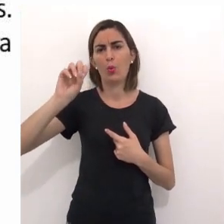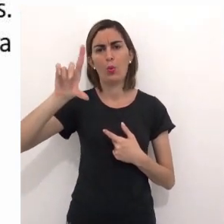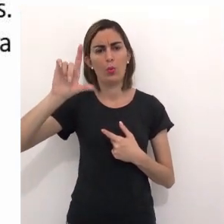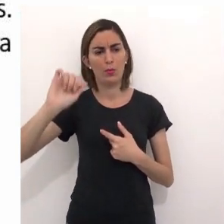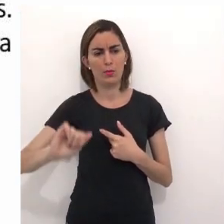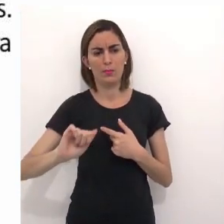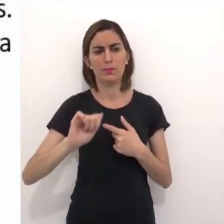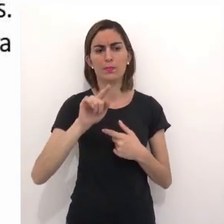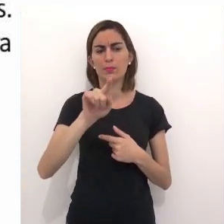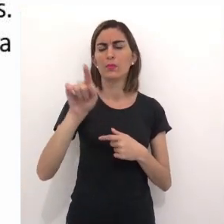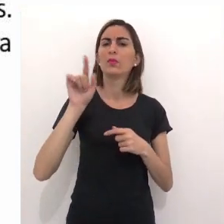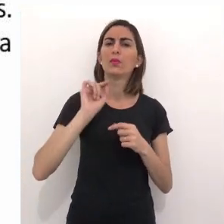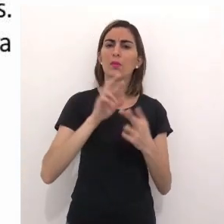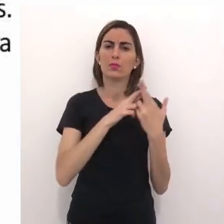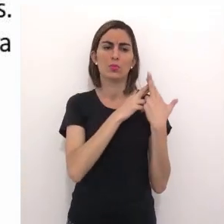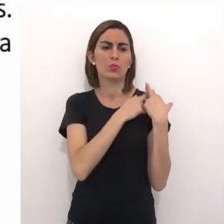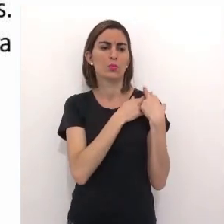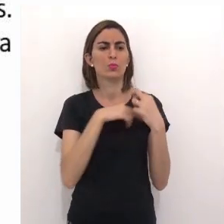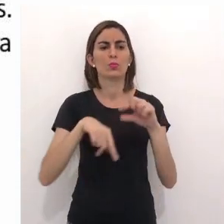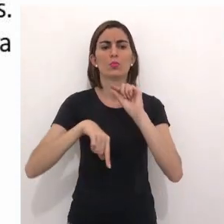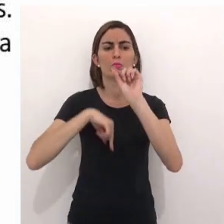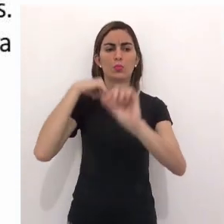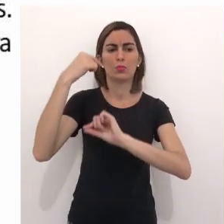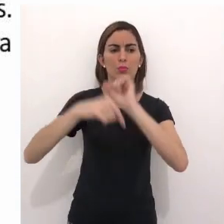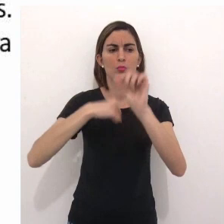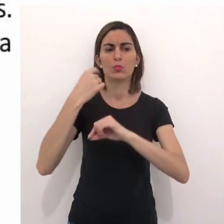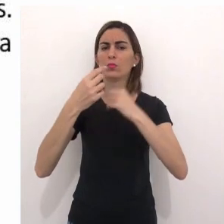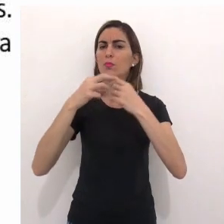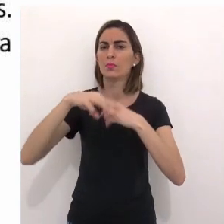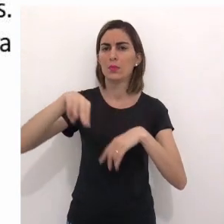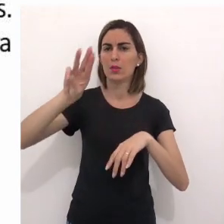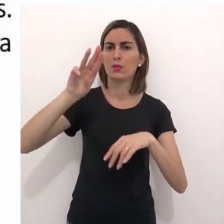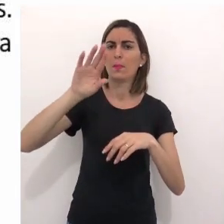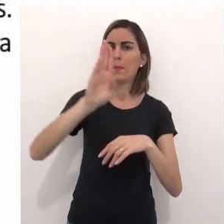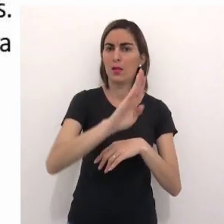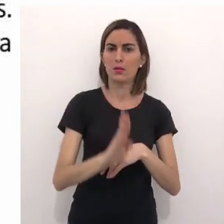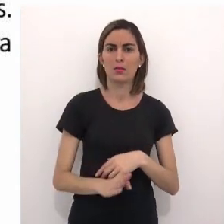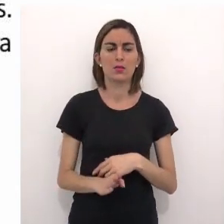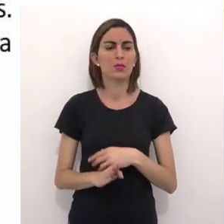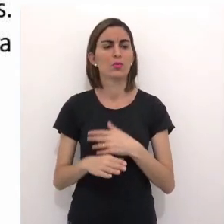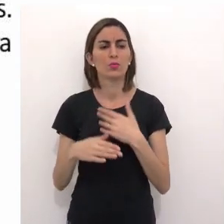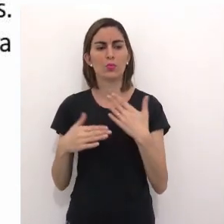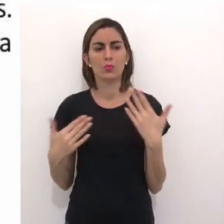da incumbência de Nóbrega a missão no Brasil.